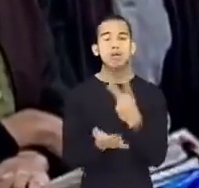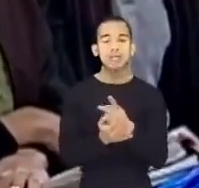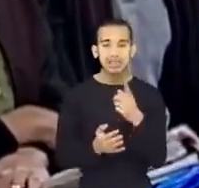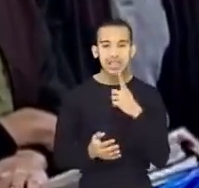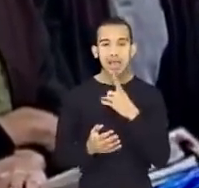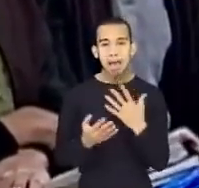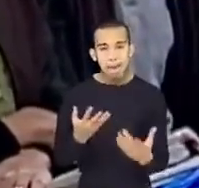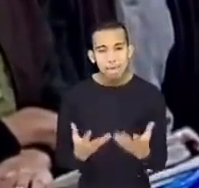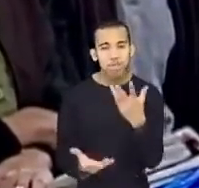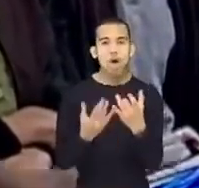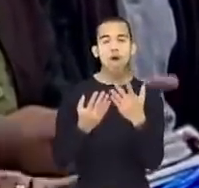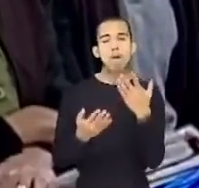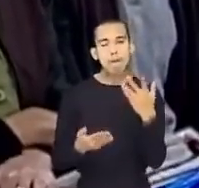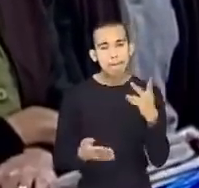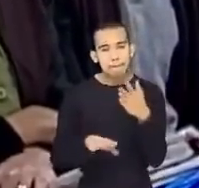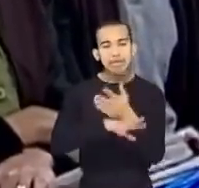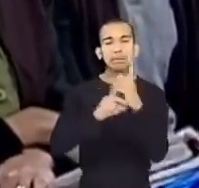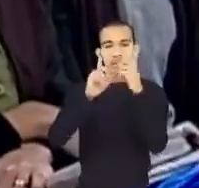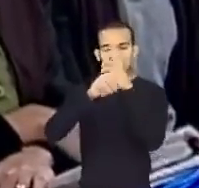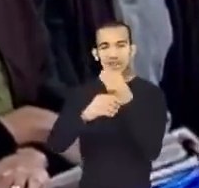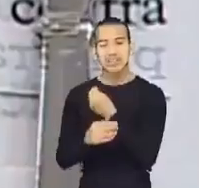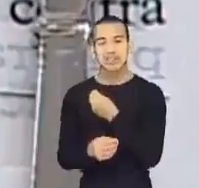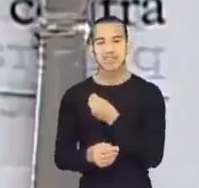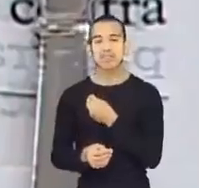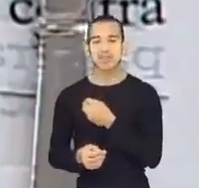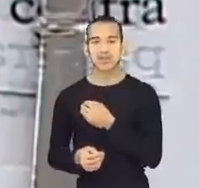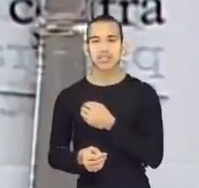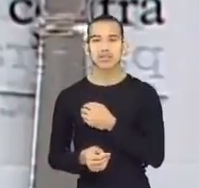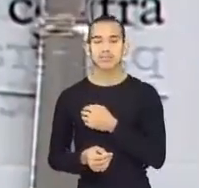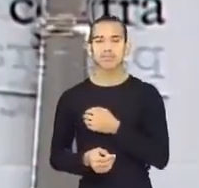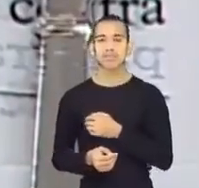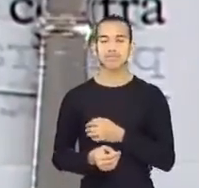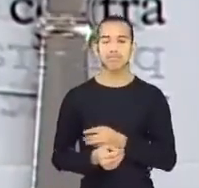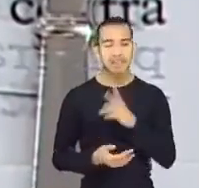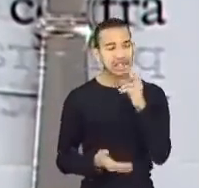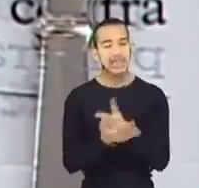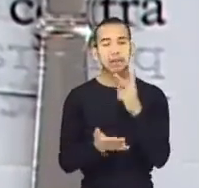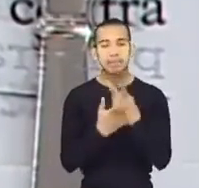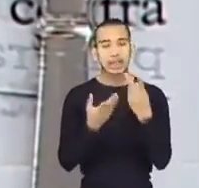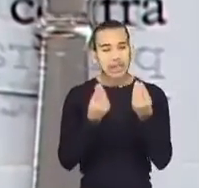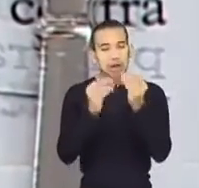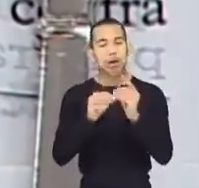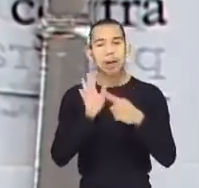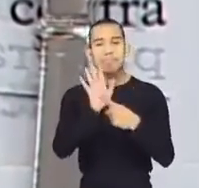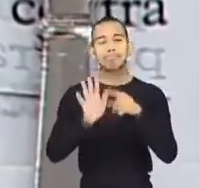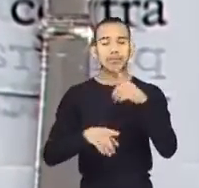pela fumaça, e que eventualmente tem que ser colocado lá,